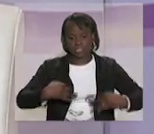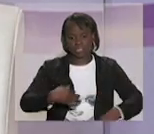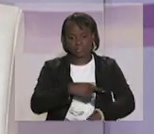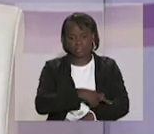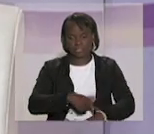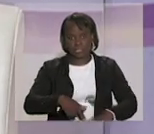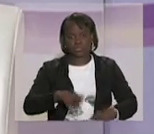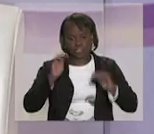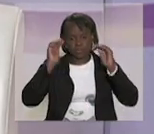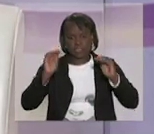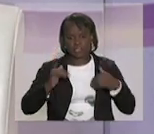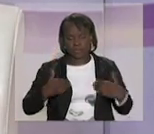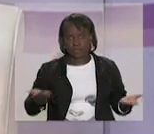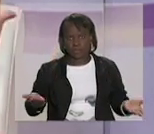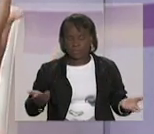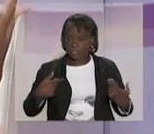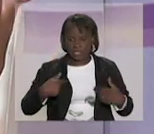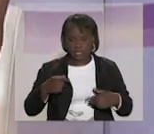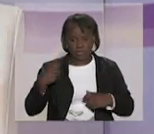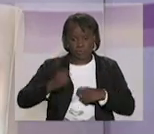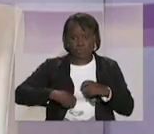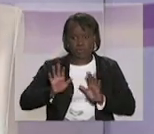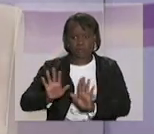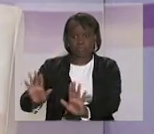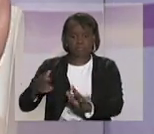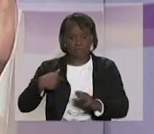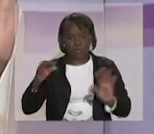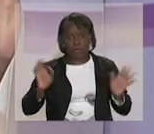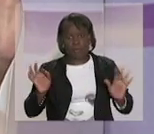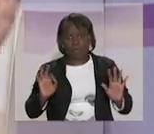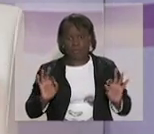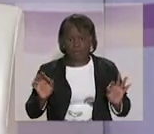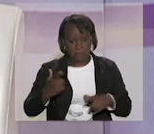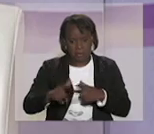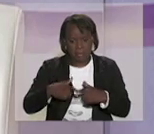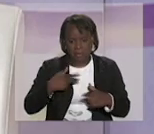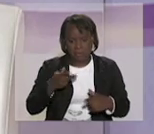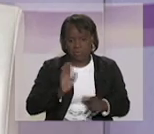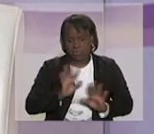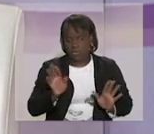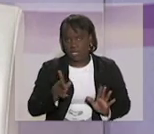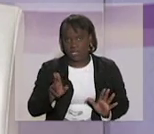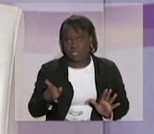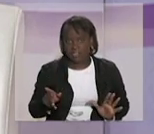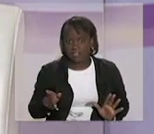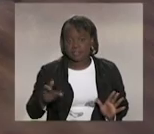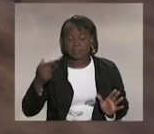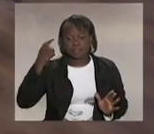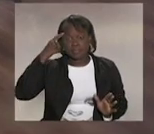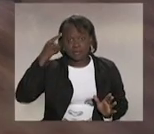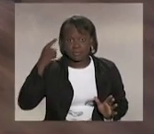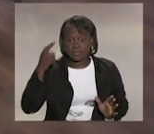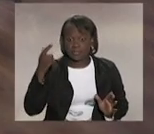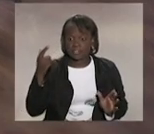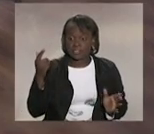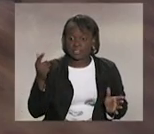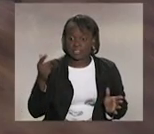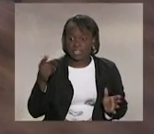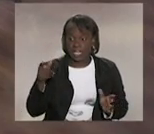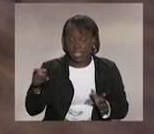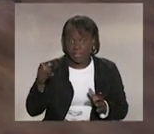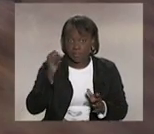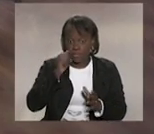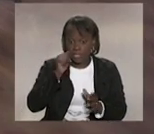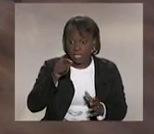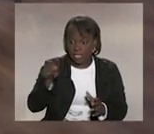bom, eu sou uma mulher que se dá o respeito, você de certa forma afasta esse problema de si. Esse não é um problema isso meu. Isso não é verdade. Então, de certa forma,